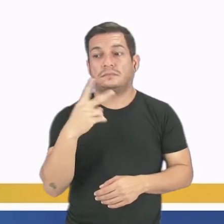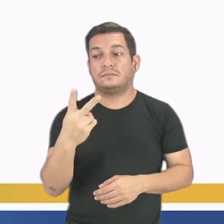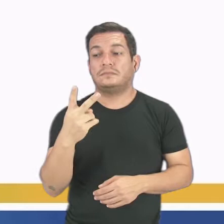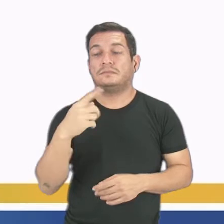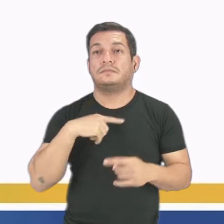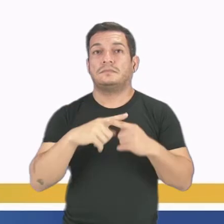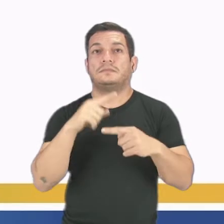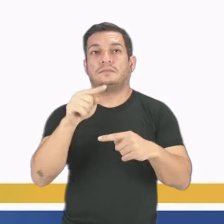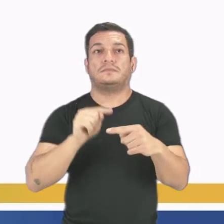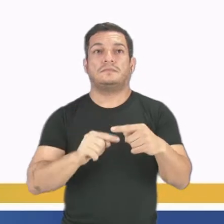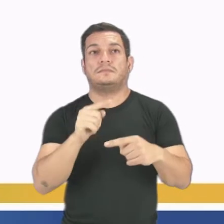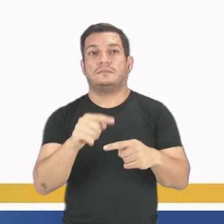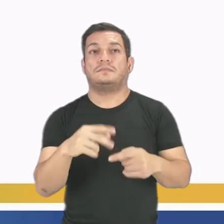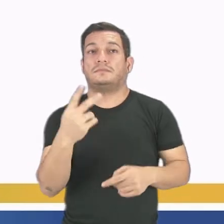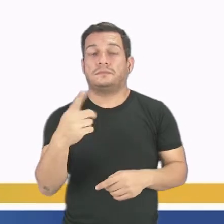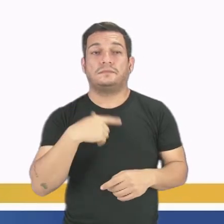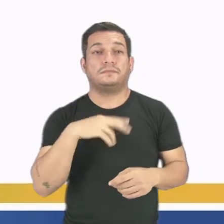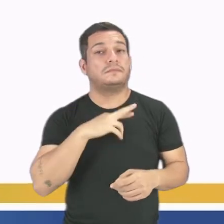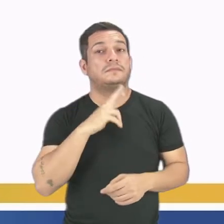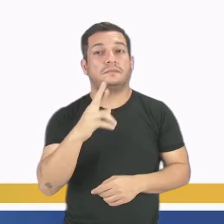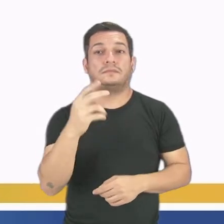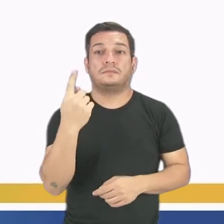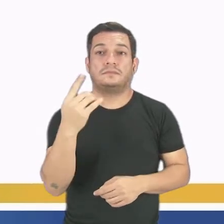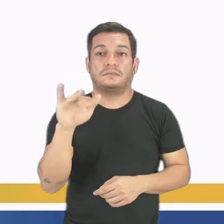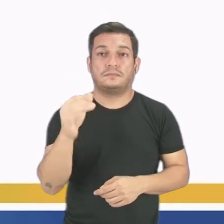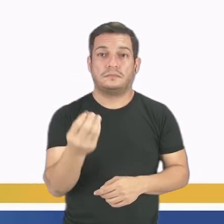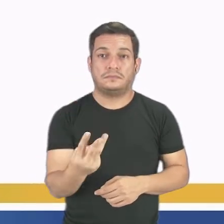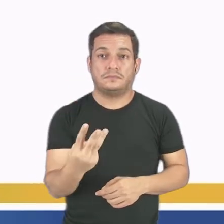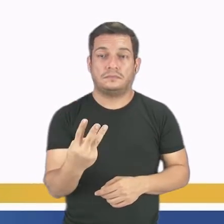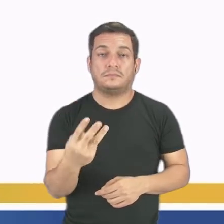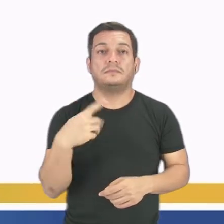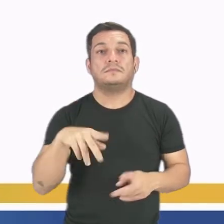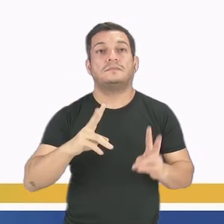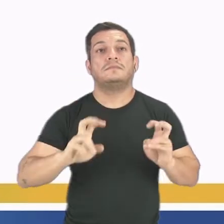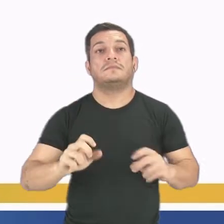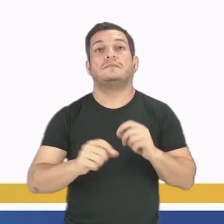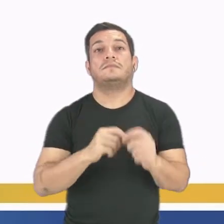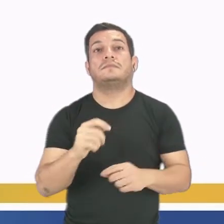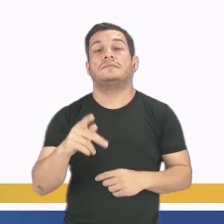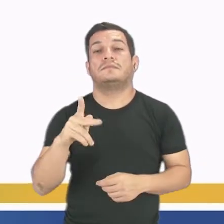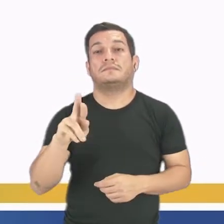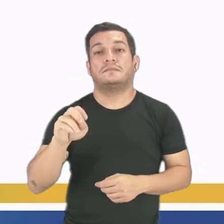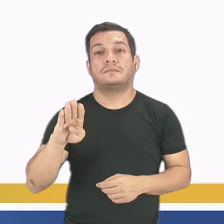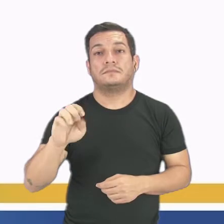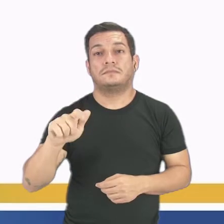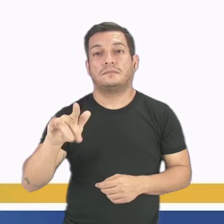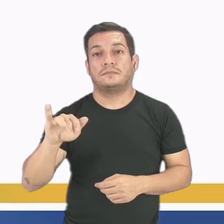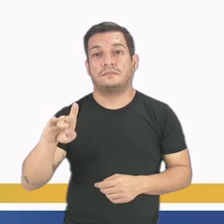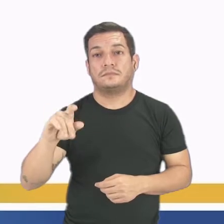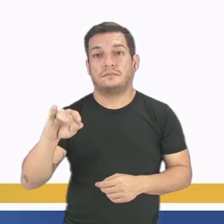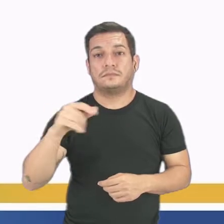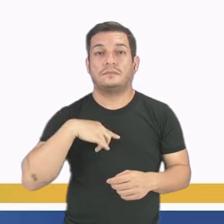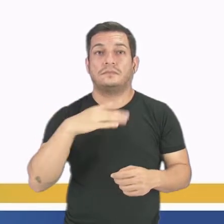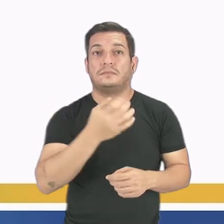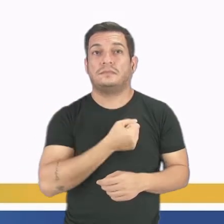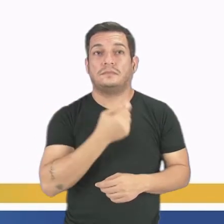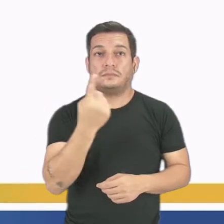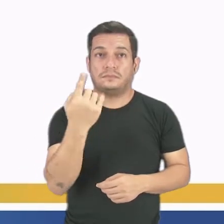são divisíveis por 2, eu chego a 1/3. Perceba que a probabilidade de eu retirar o número 4 é